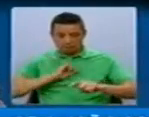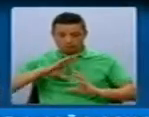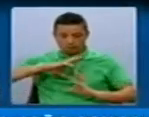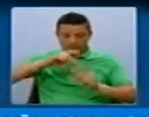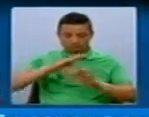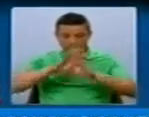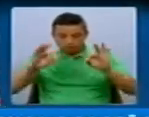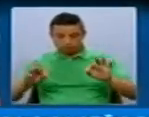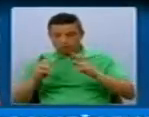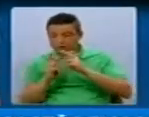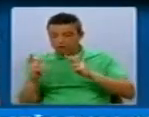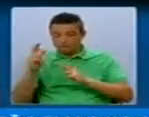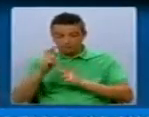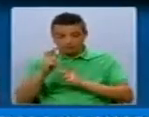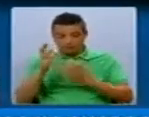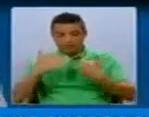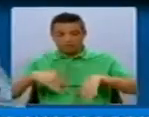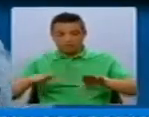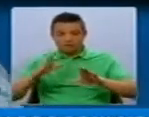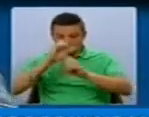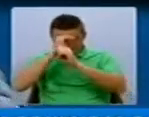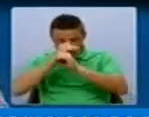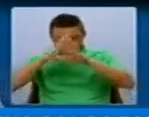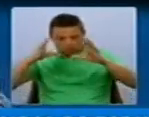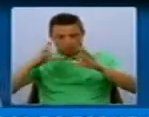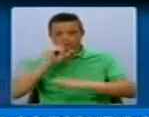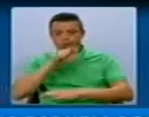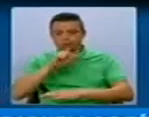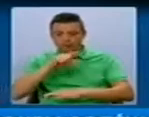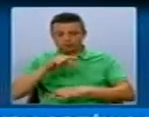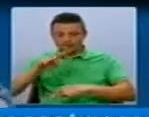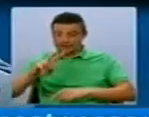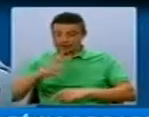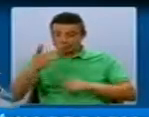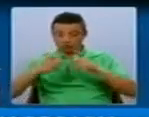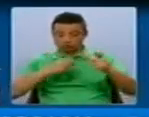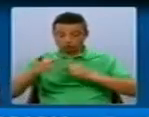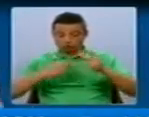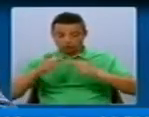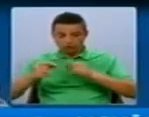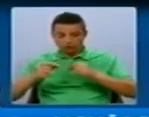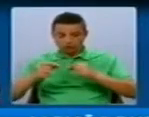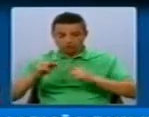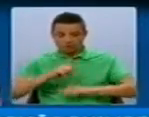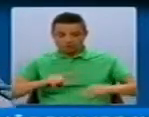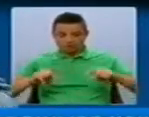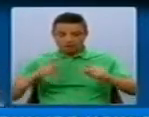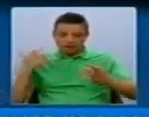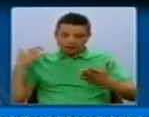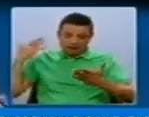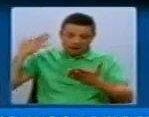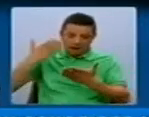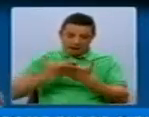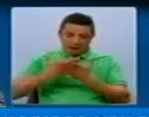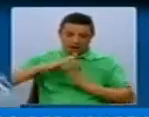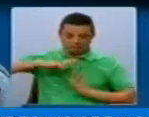mais elevadas. Isso leva-nos a concluir que, muito provavelmente, estas duas estrelas comeram, ao longo da sua vida,